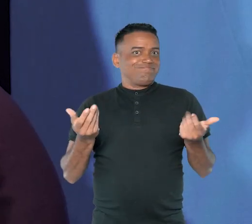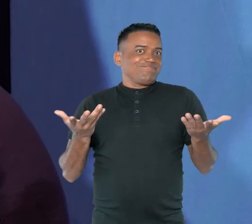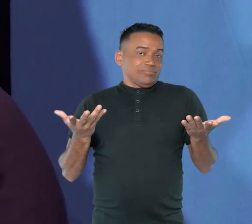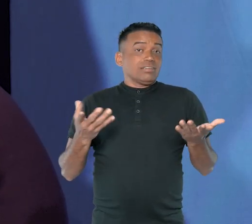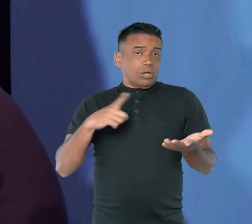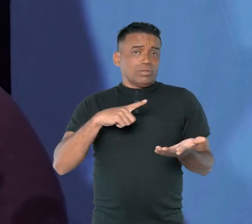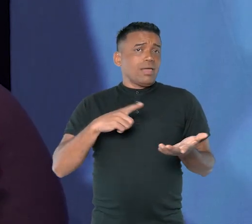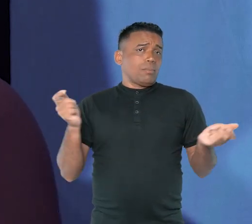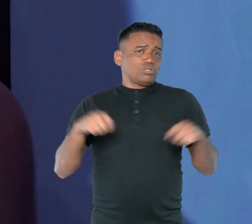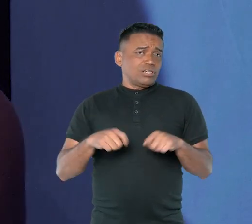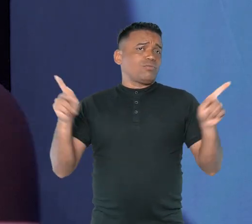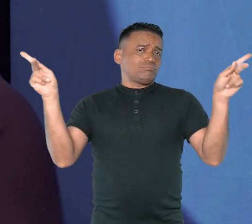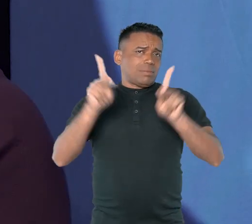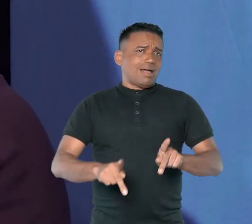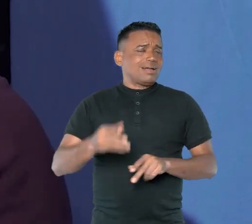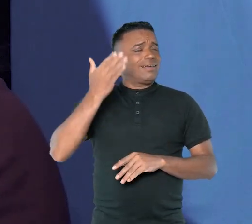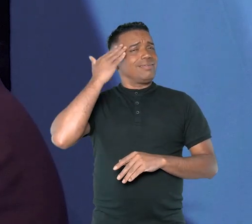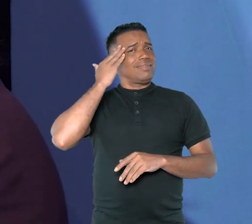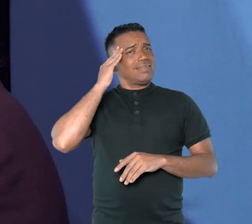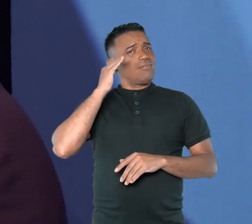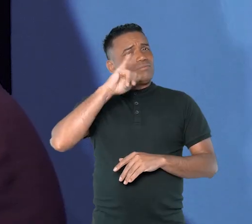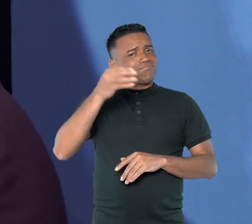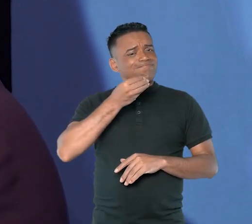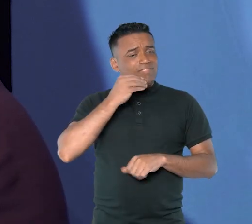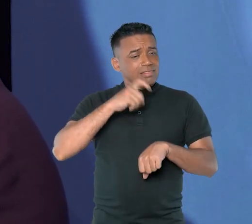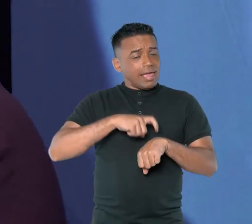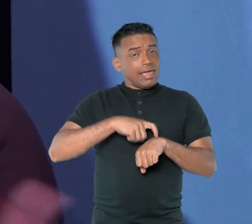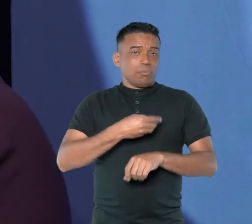nisso, né? Eu entender isso, de você aproveitar bem o